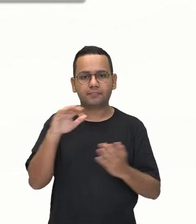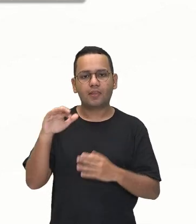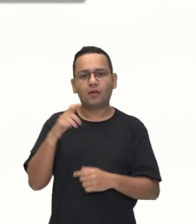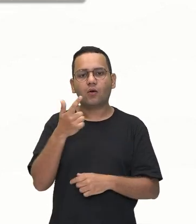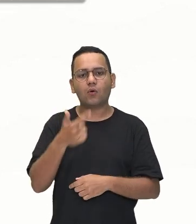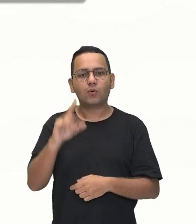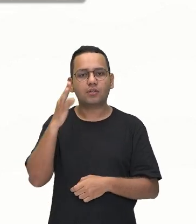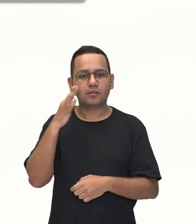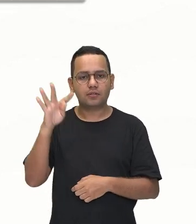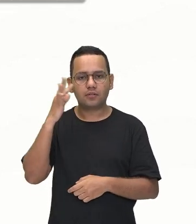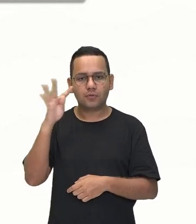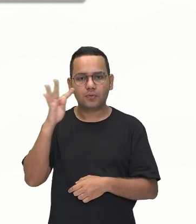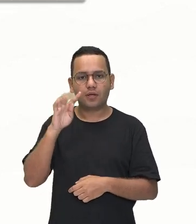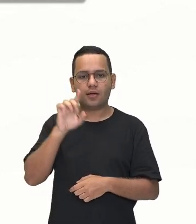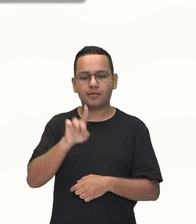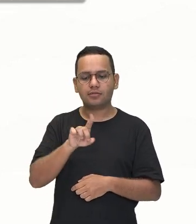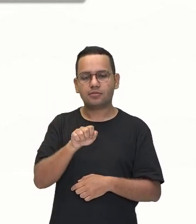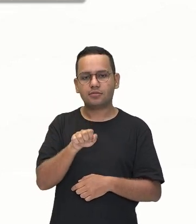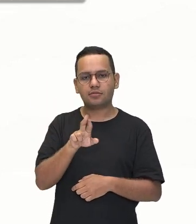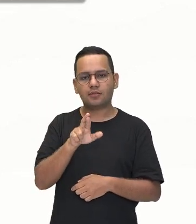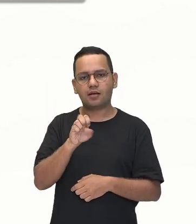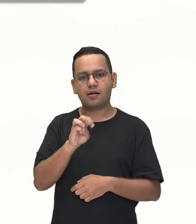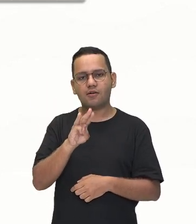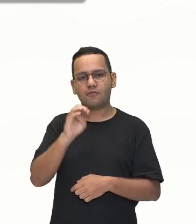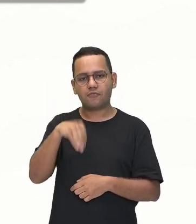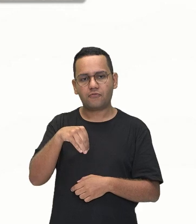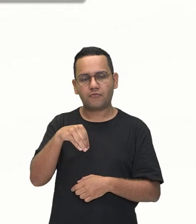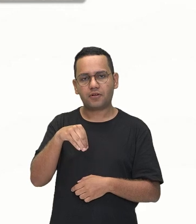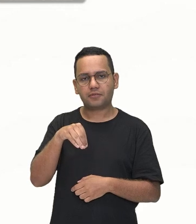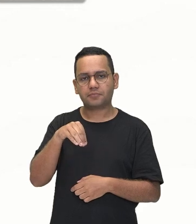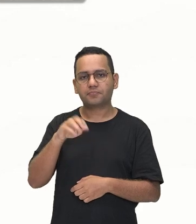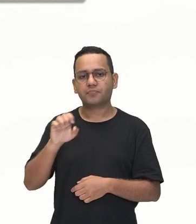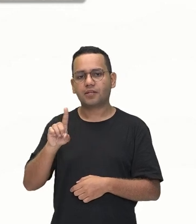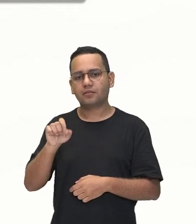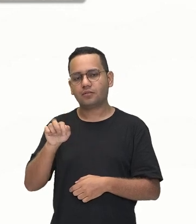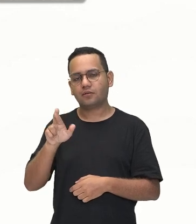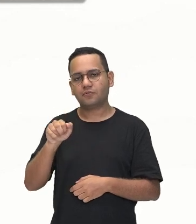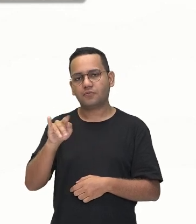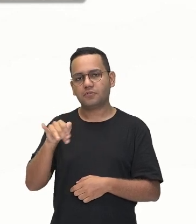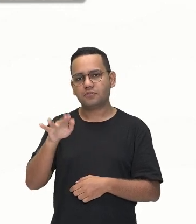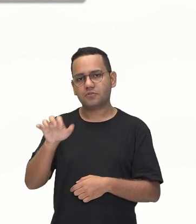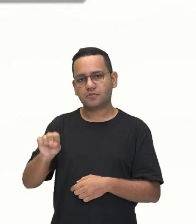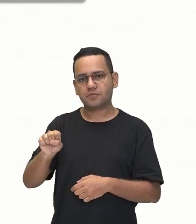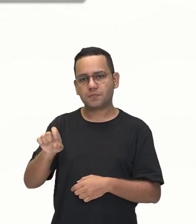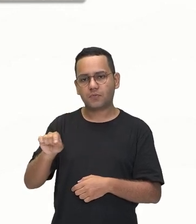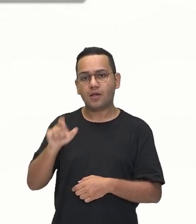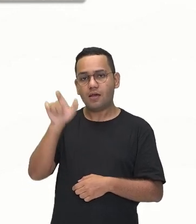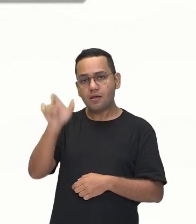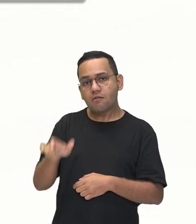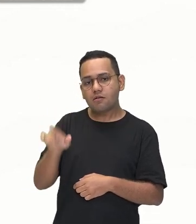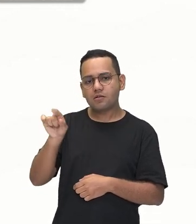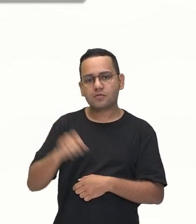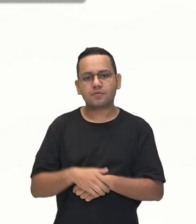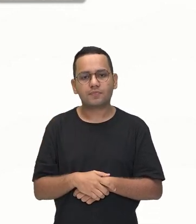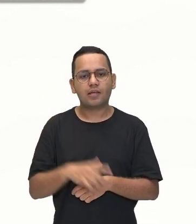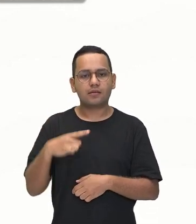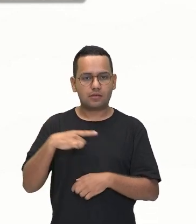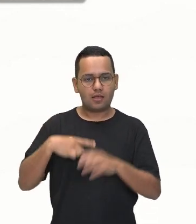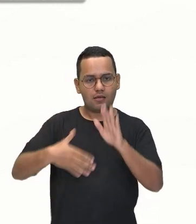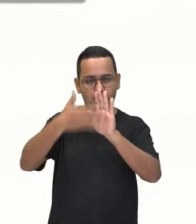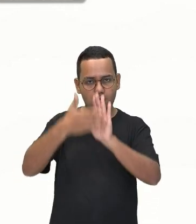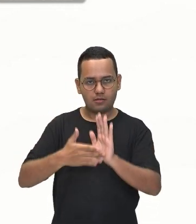teoria da evolução de Darwin, que é o darwinismo. Tá? O darwinismo reúne as ideias evolucionistas propostas